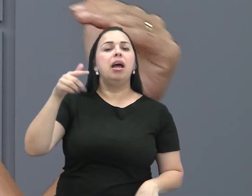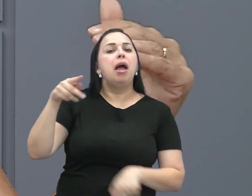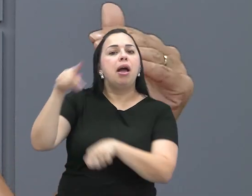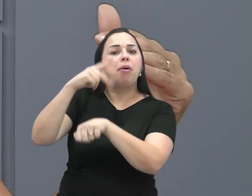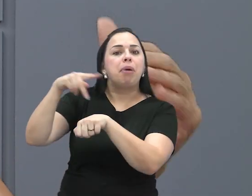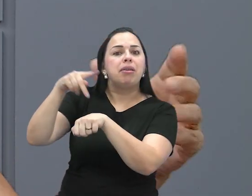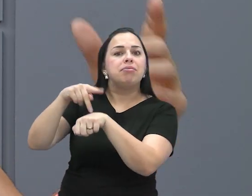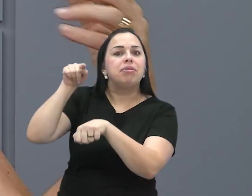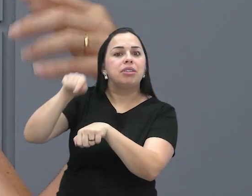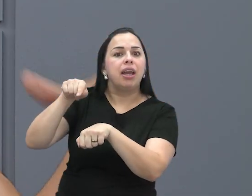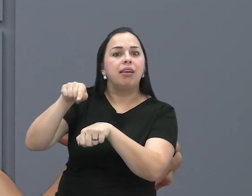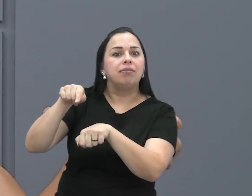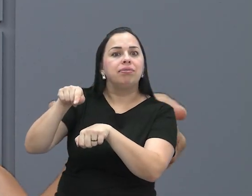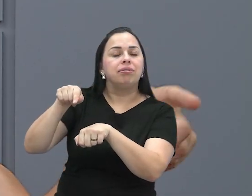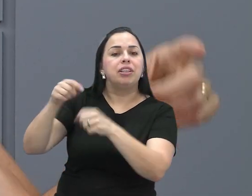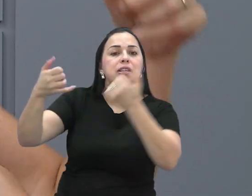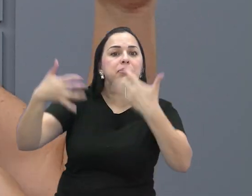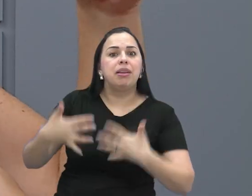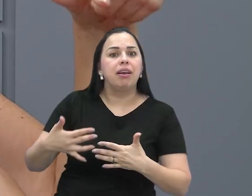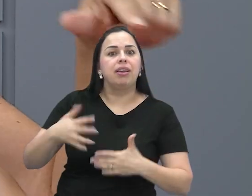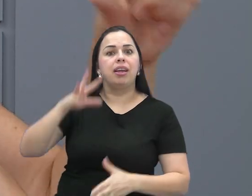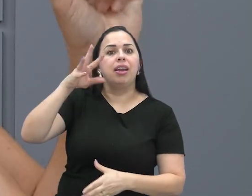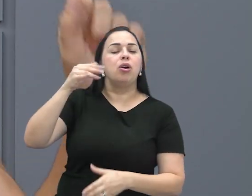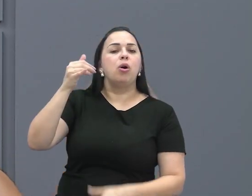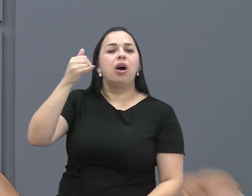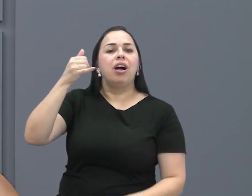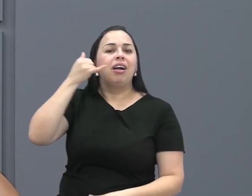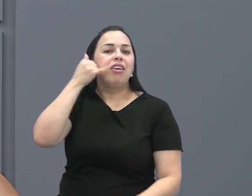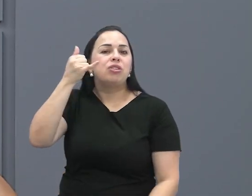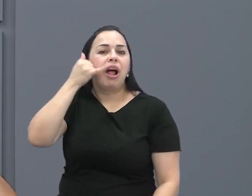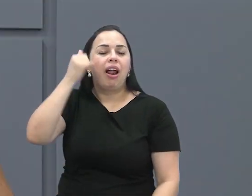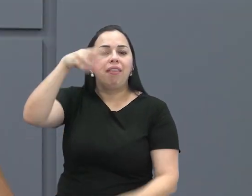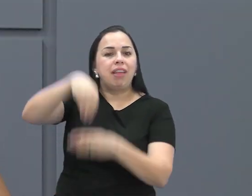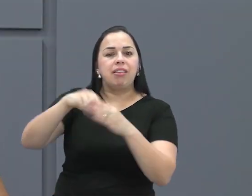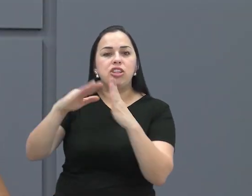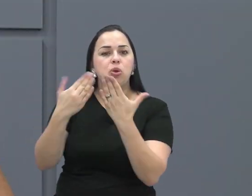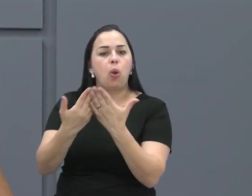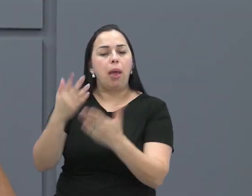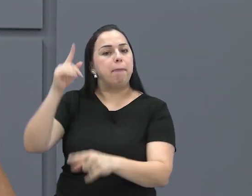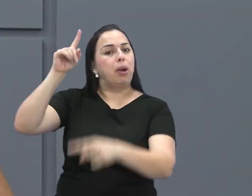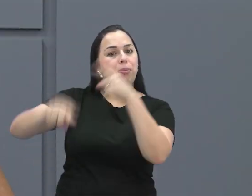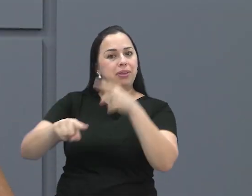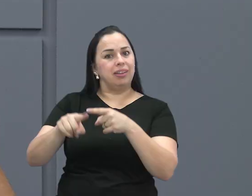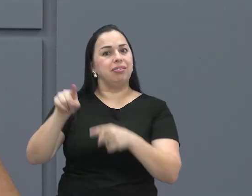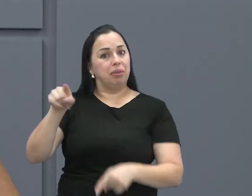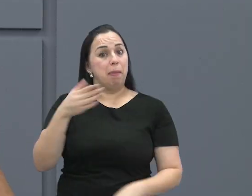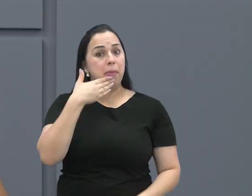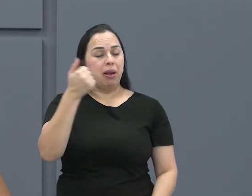melhor nota, são países com a proibição do uso de celular. A vereadora afirma